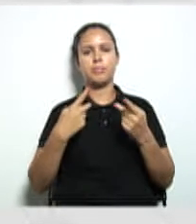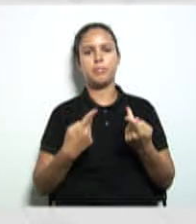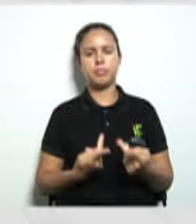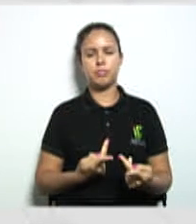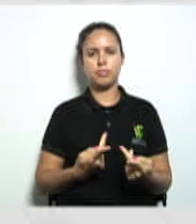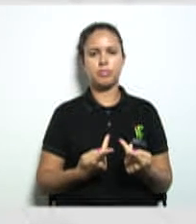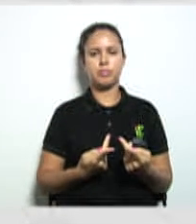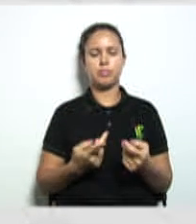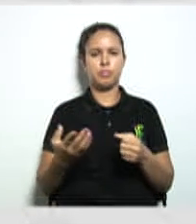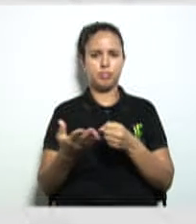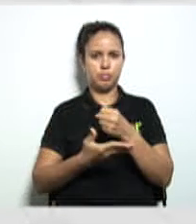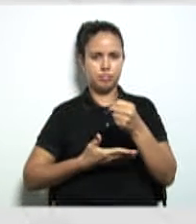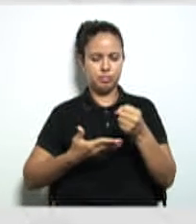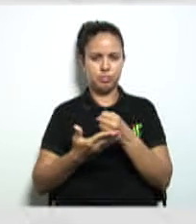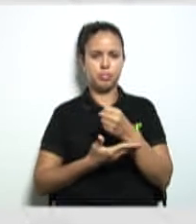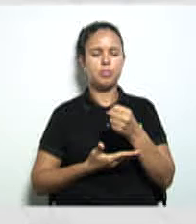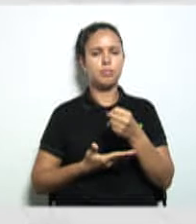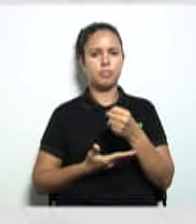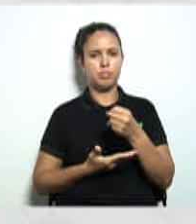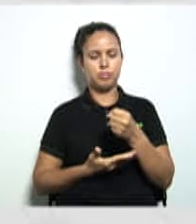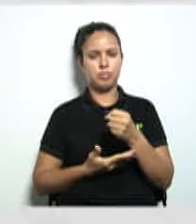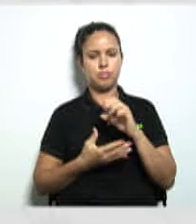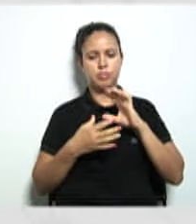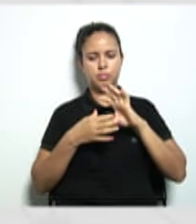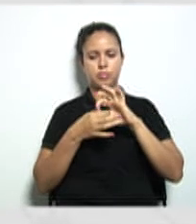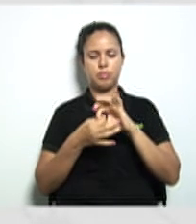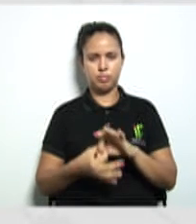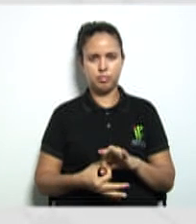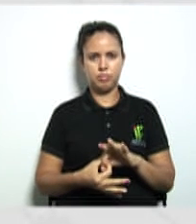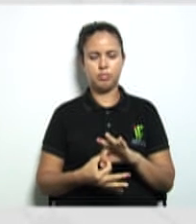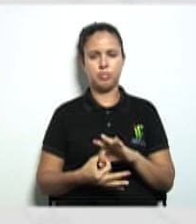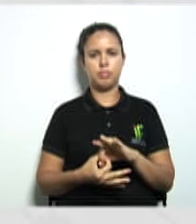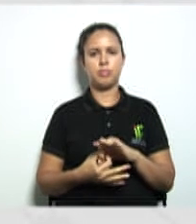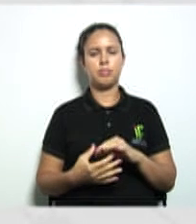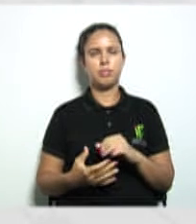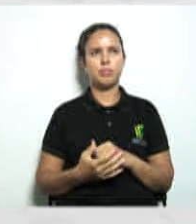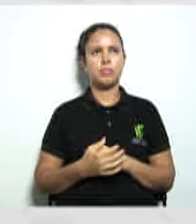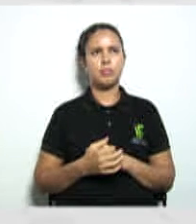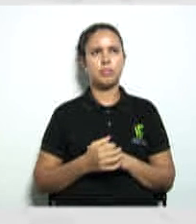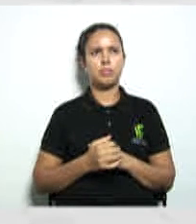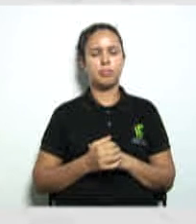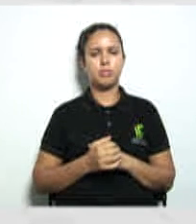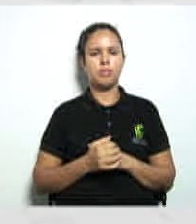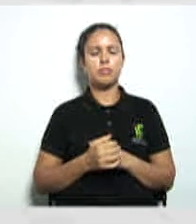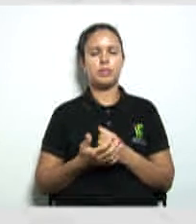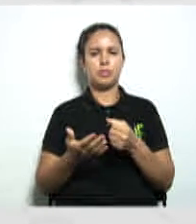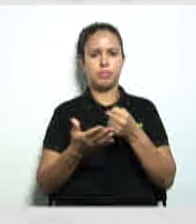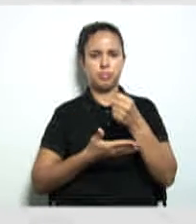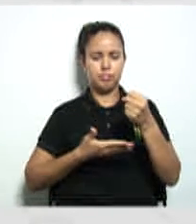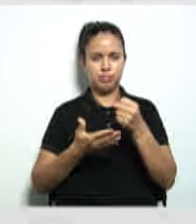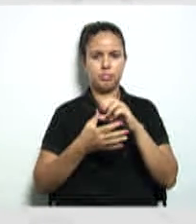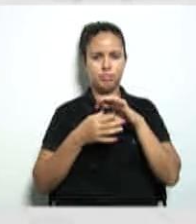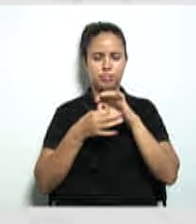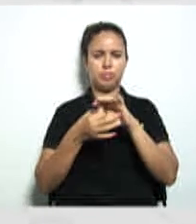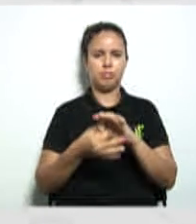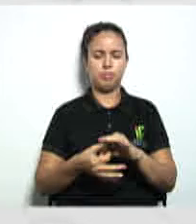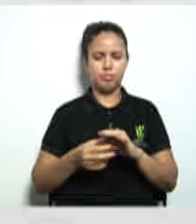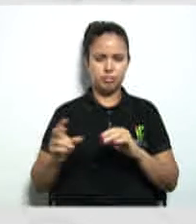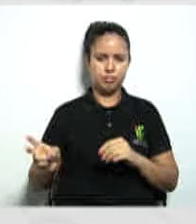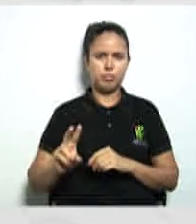realiza? Que princípio ele se refere, né? Olha só. O princípio associa-se diretamente ao valor